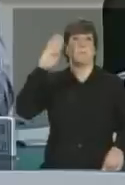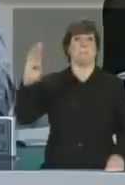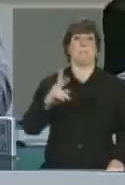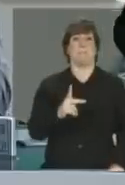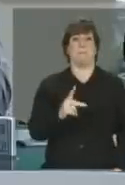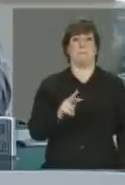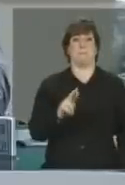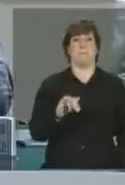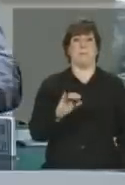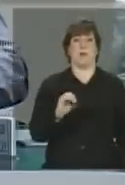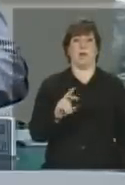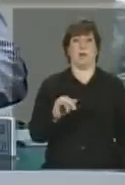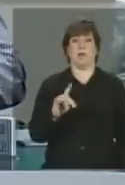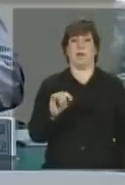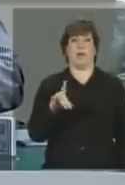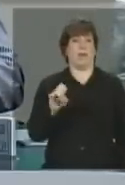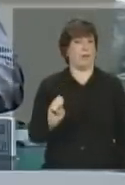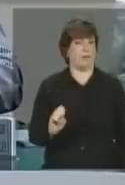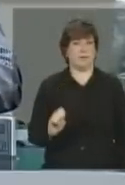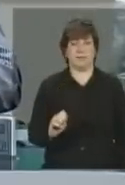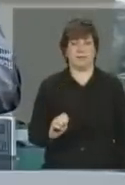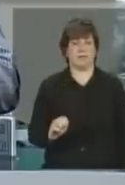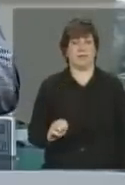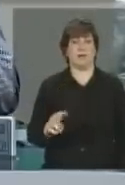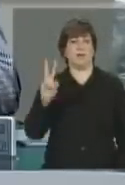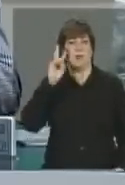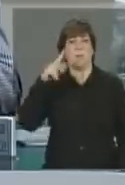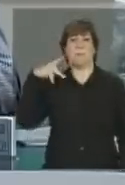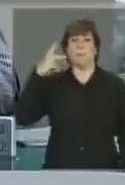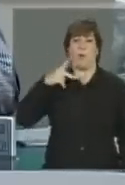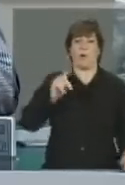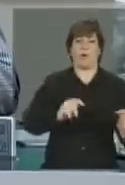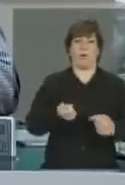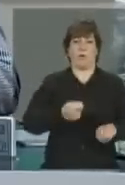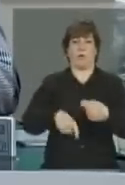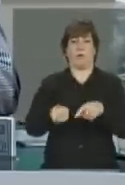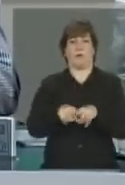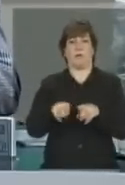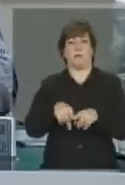no mainstream das decisões das políticas econômicas, das políticas de desenvolvimento.